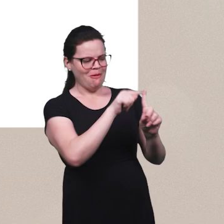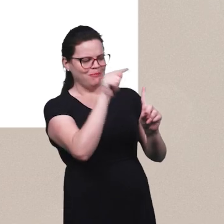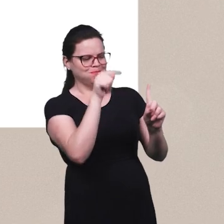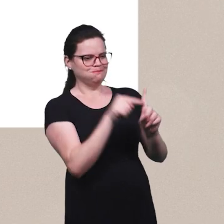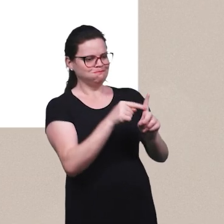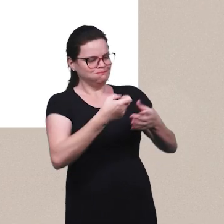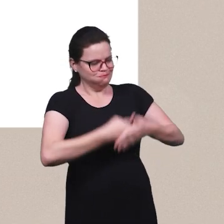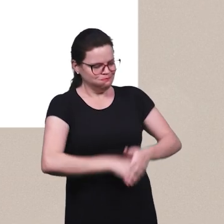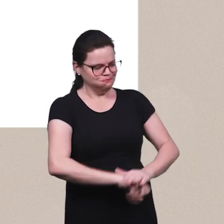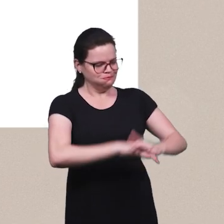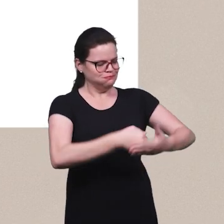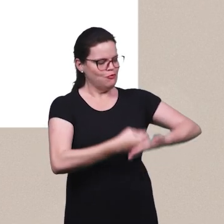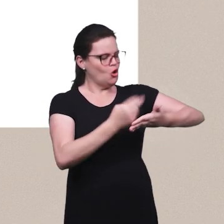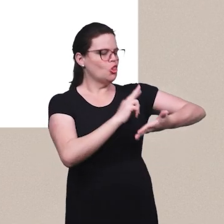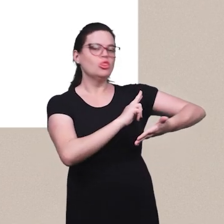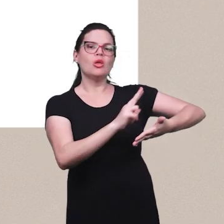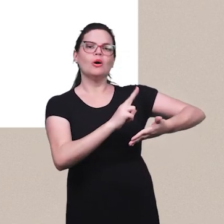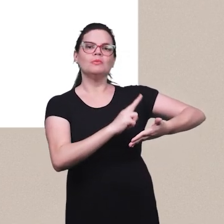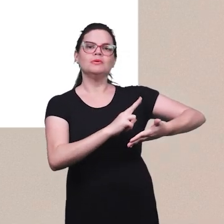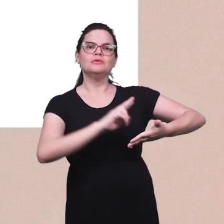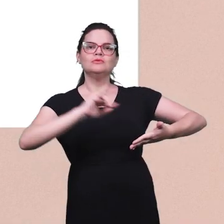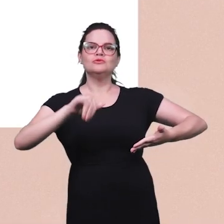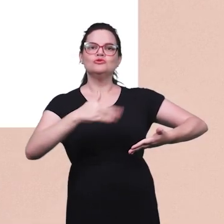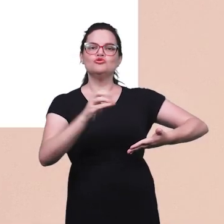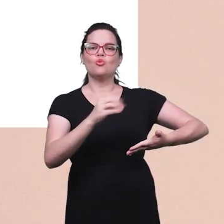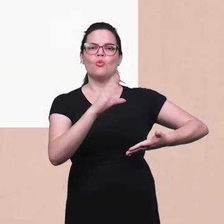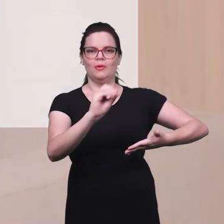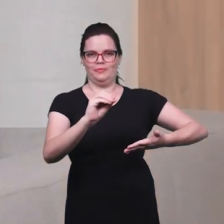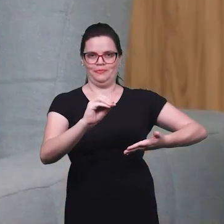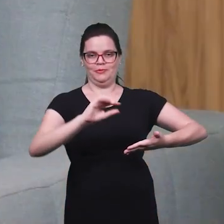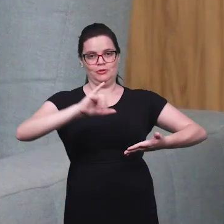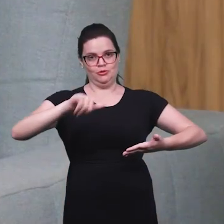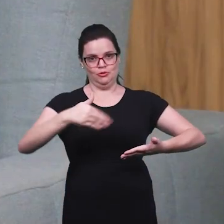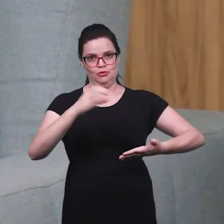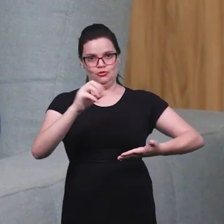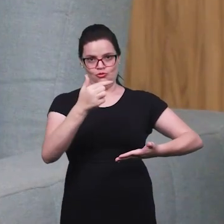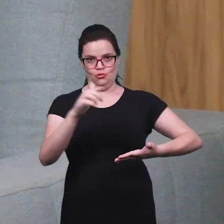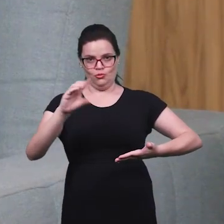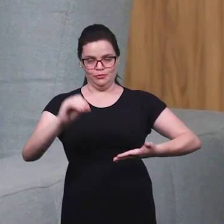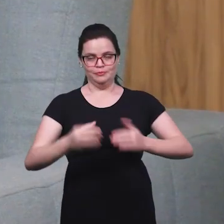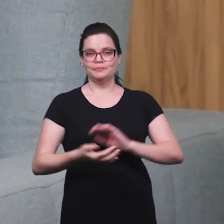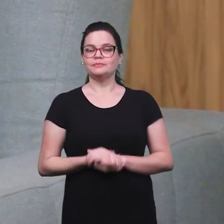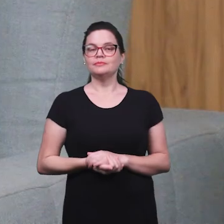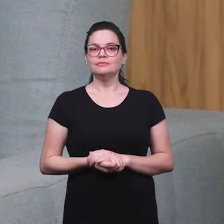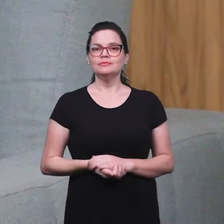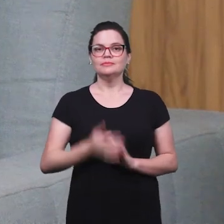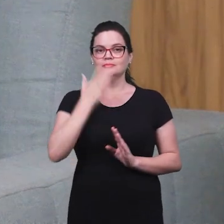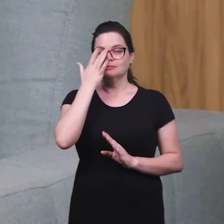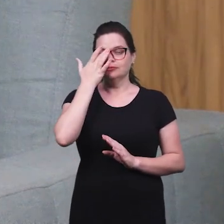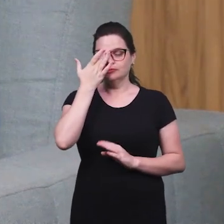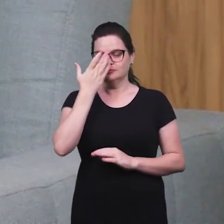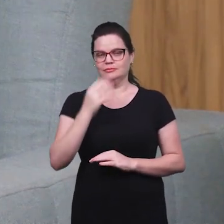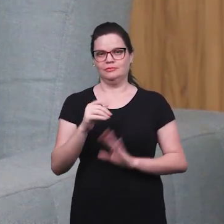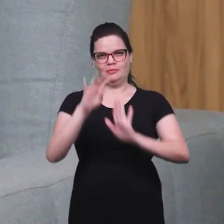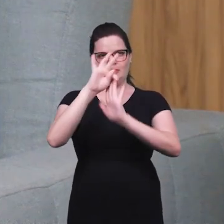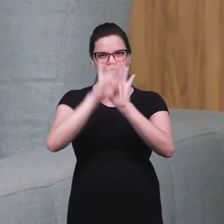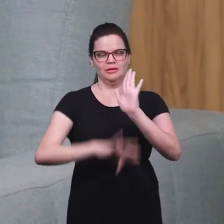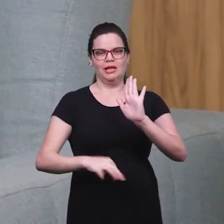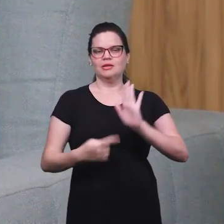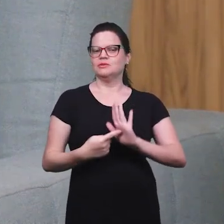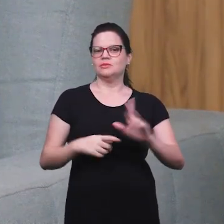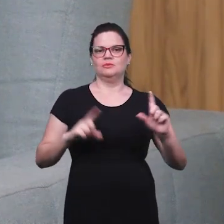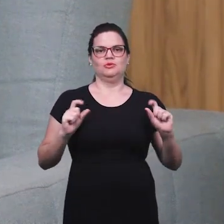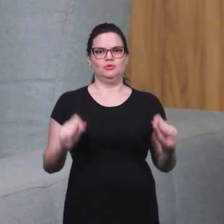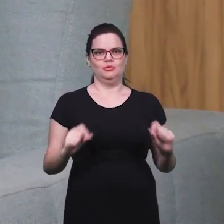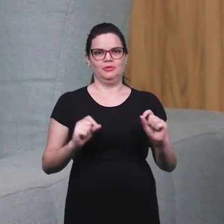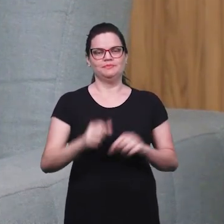filho, e lhe porás o nome de João. Nós vemos neste texto aqui, claramente,